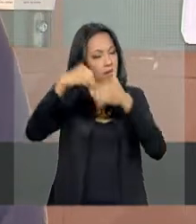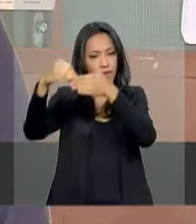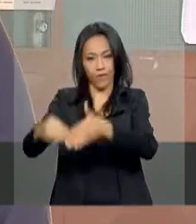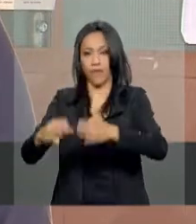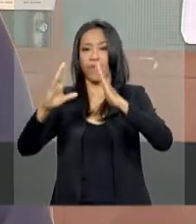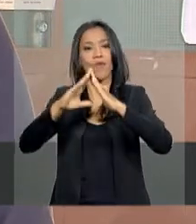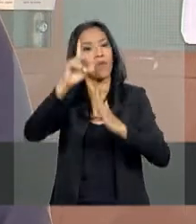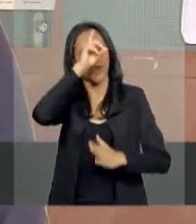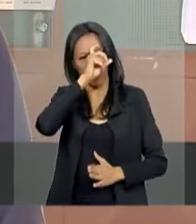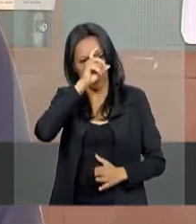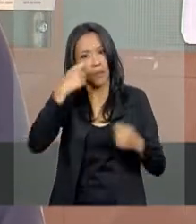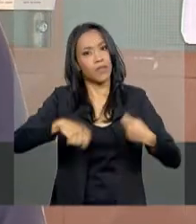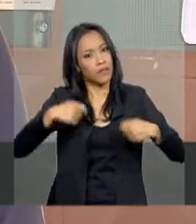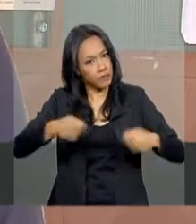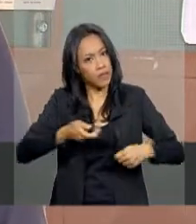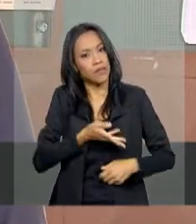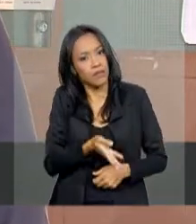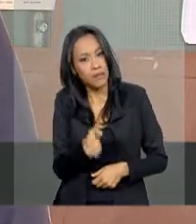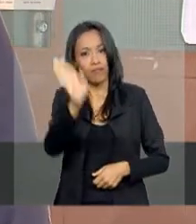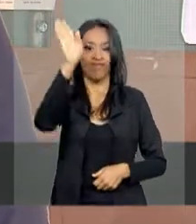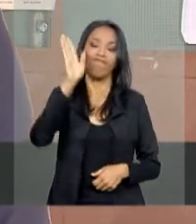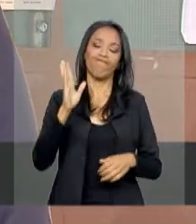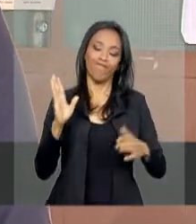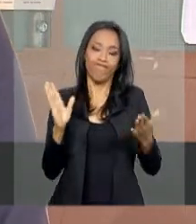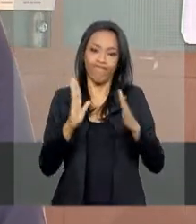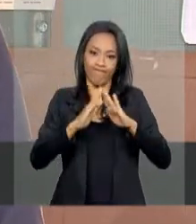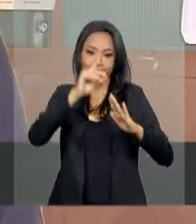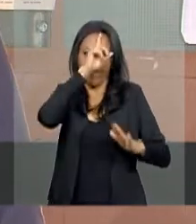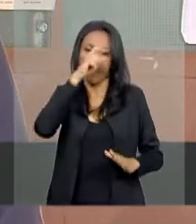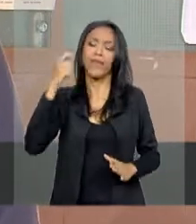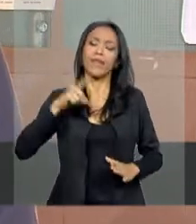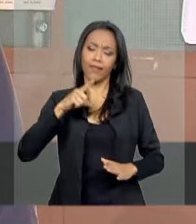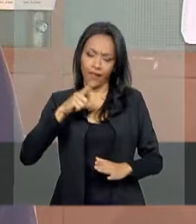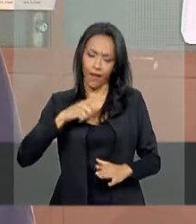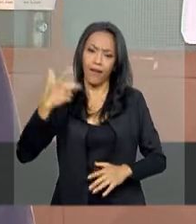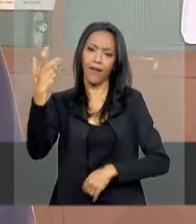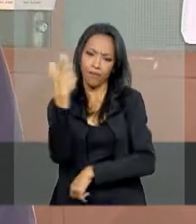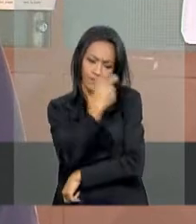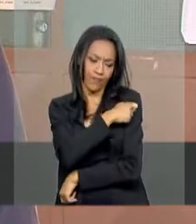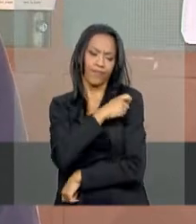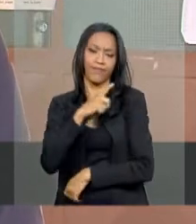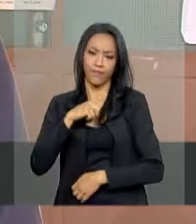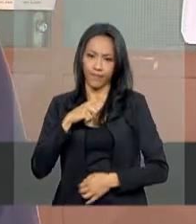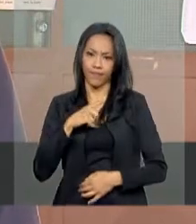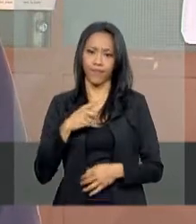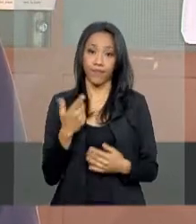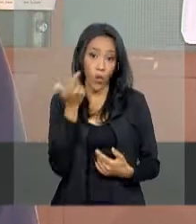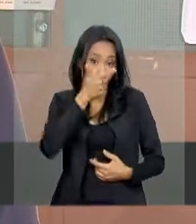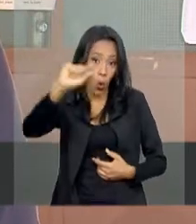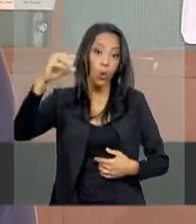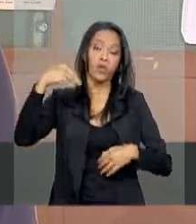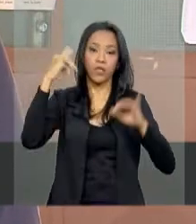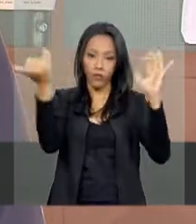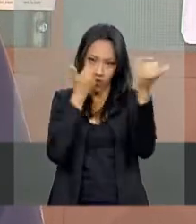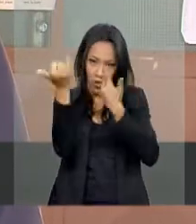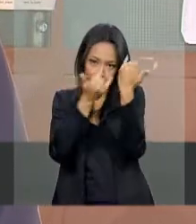vacinar. Venham aos postos de vacinação, que ainda tem doses disponíveis.